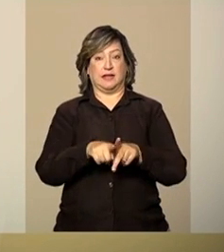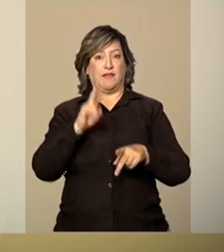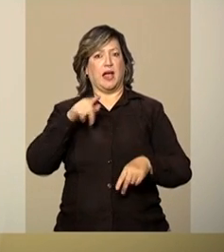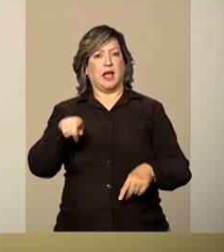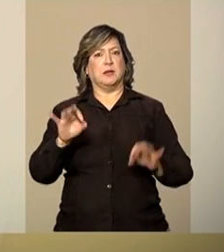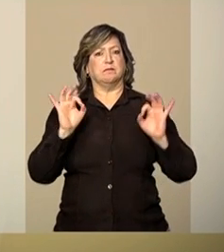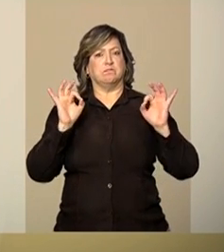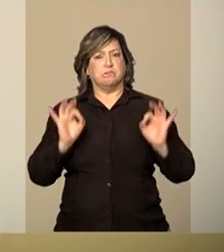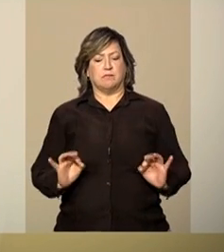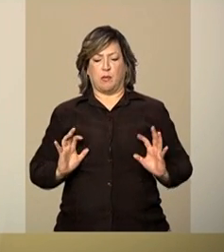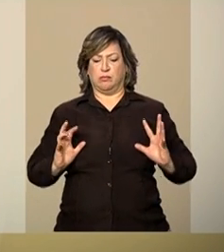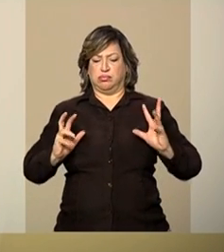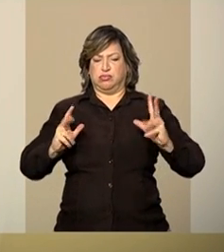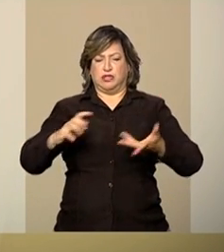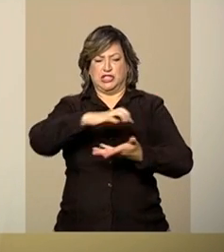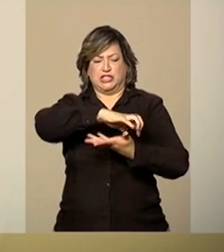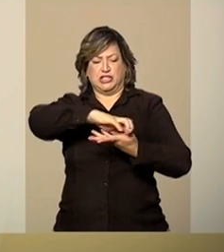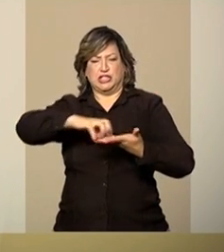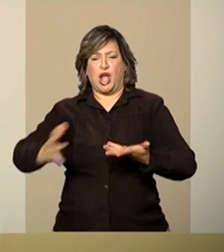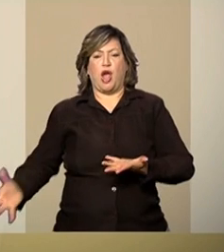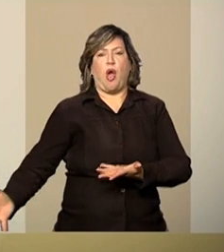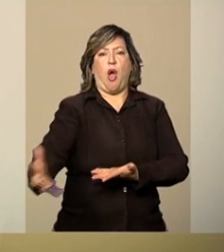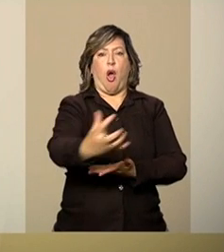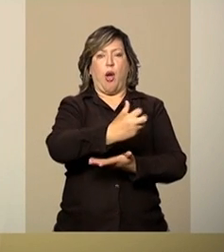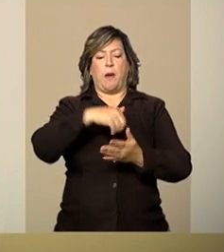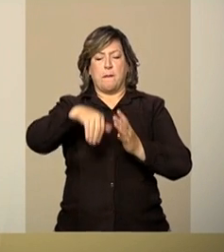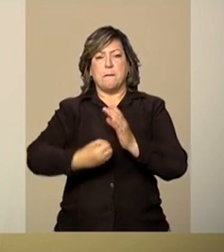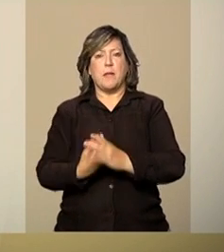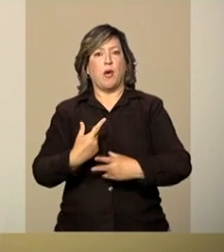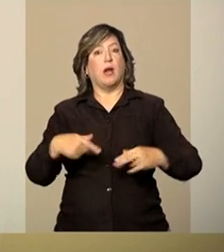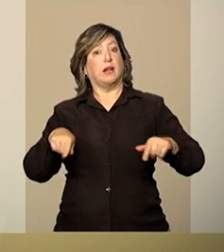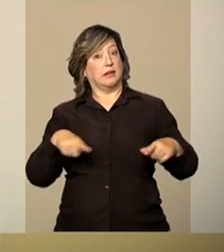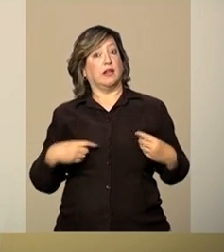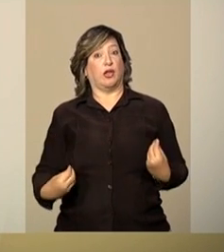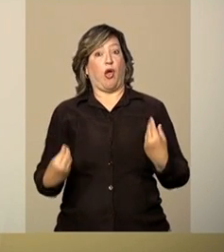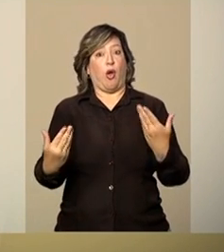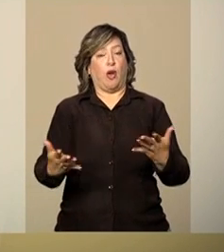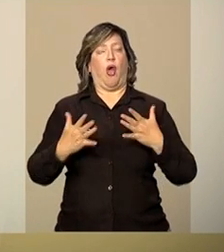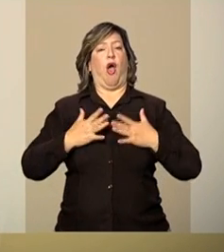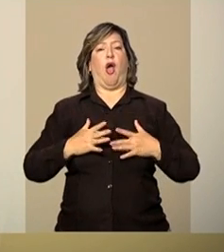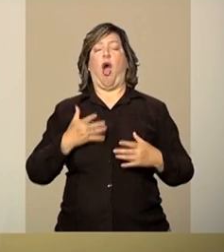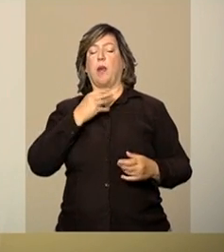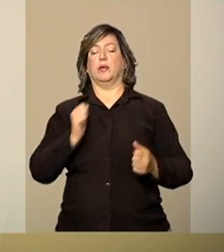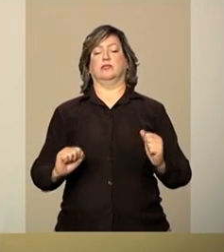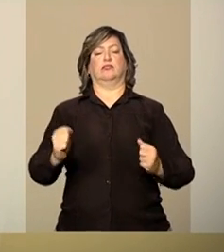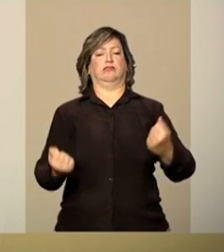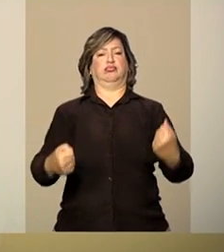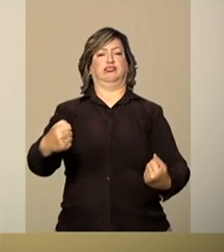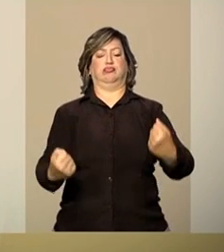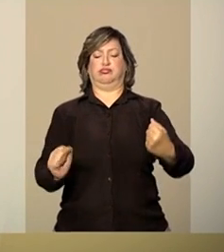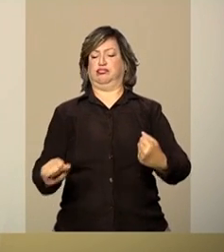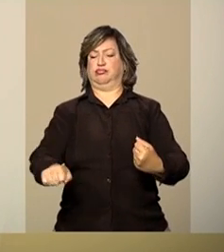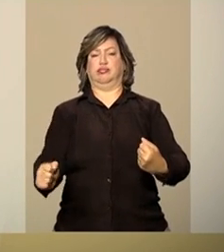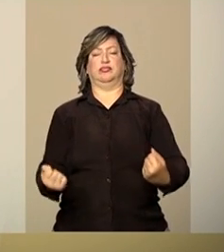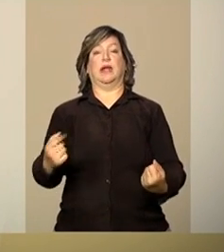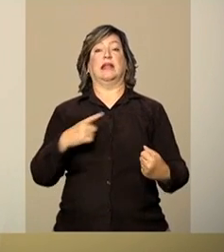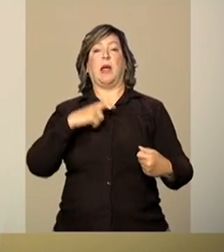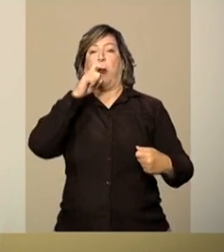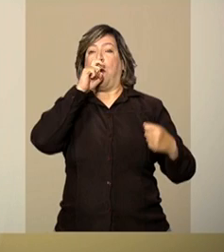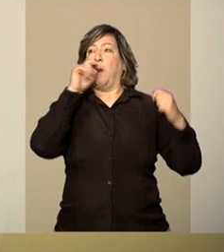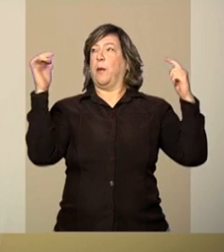precisão com que essas máquinas colhem e plantam elas oferecem um grande conforto para o operador porque tem ar